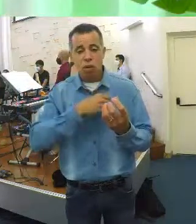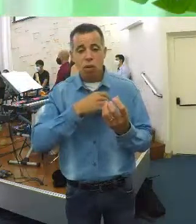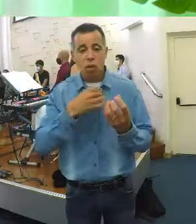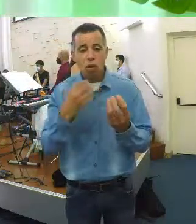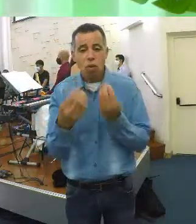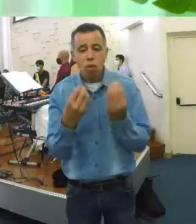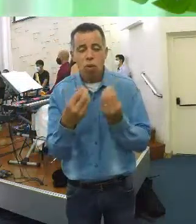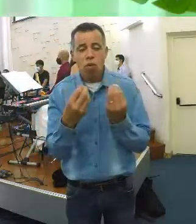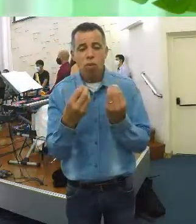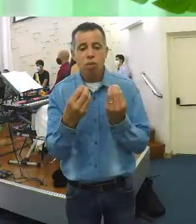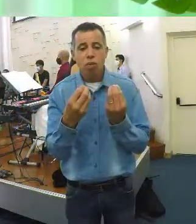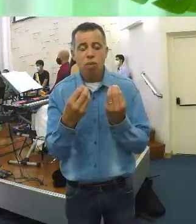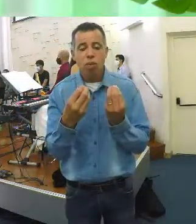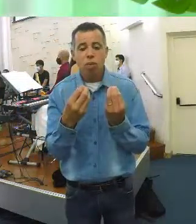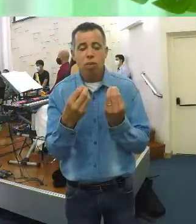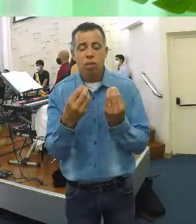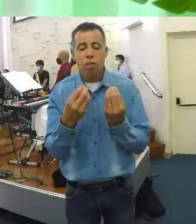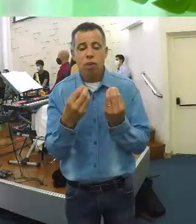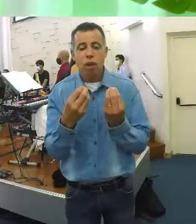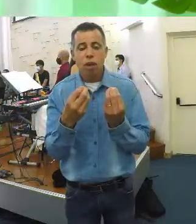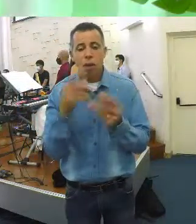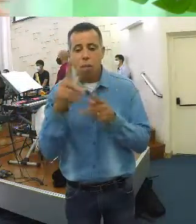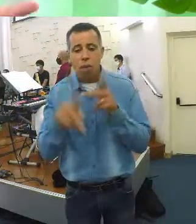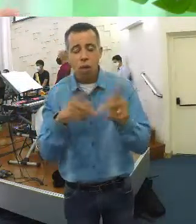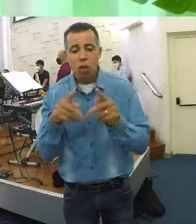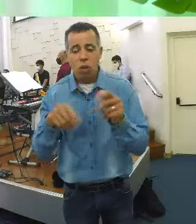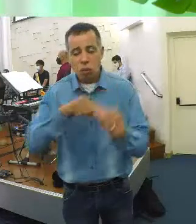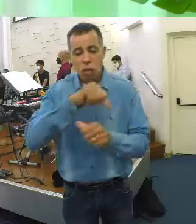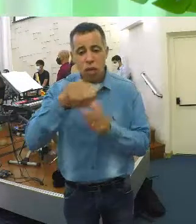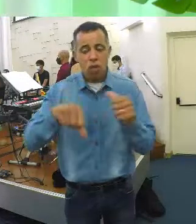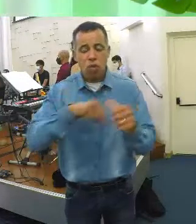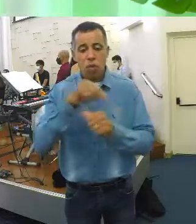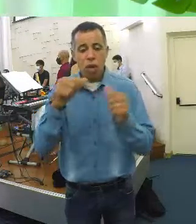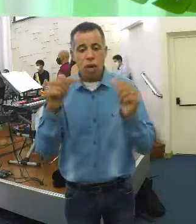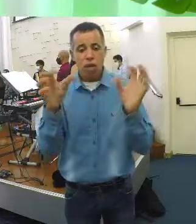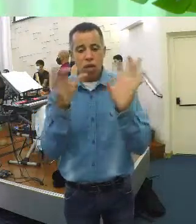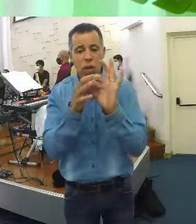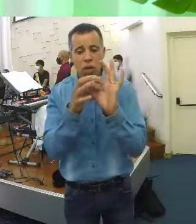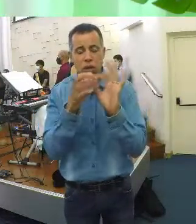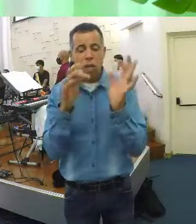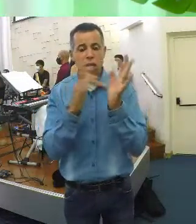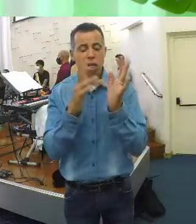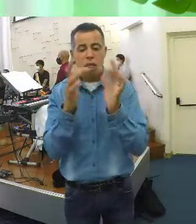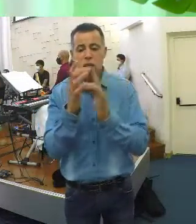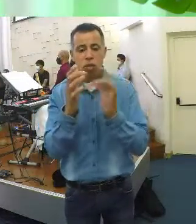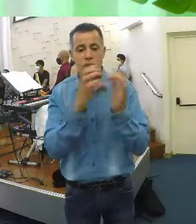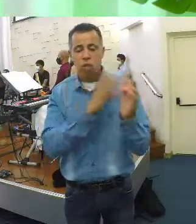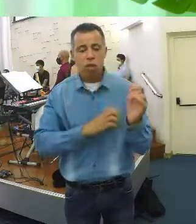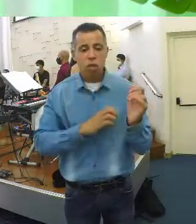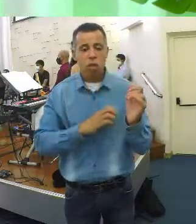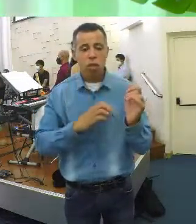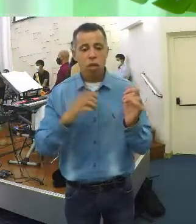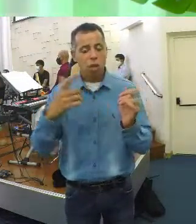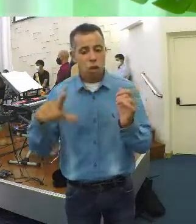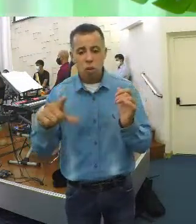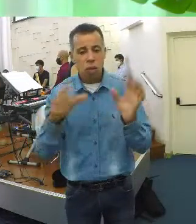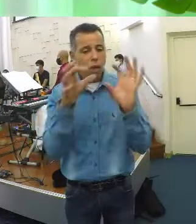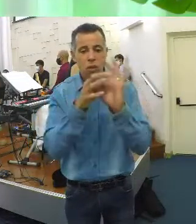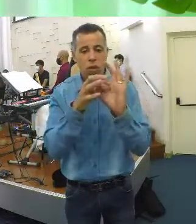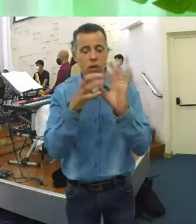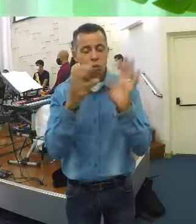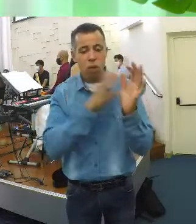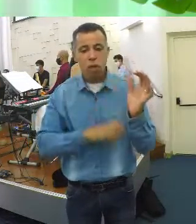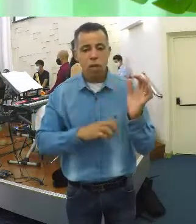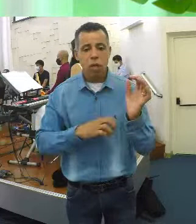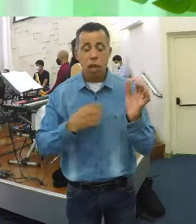foi regenerado, e uma pessoa não regenerada não é unida a Jesus Cristo, não pode viver em união com Cristo. Portanto, irmãos, eu creio